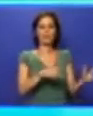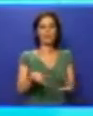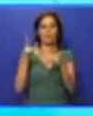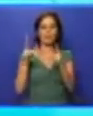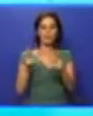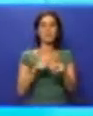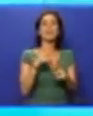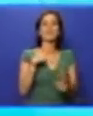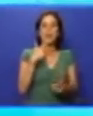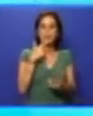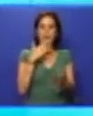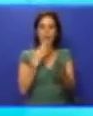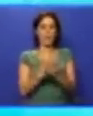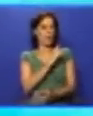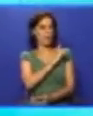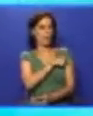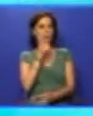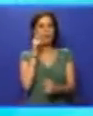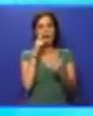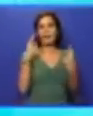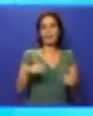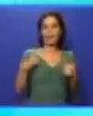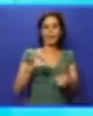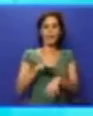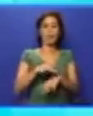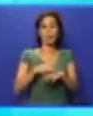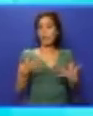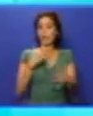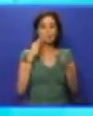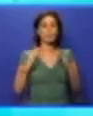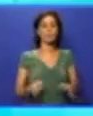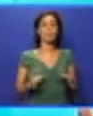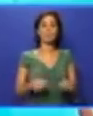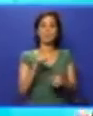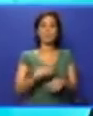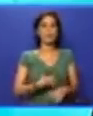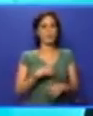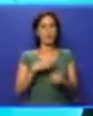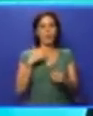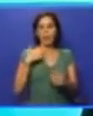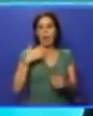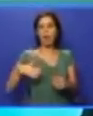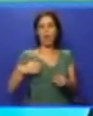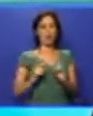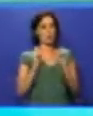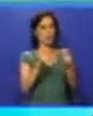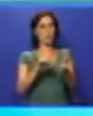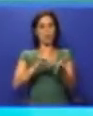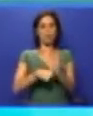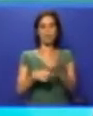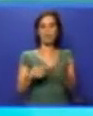Já percebemos que é dar poder a quem tem a doença. Mais concretamente, esta menção honrosa é para um projeto que ainda